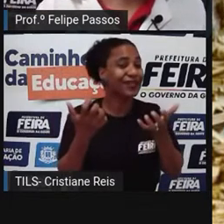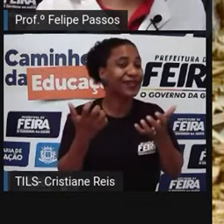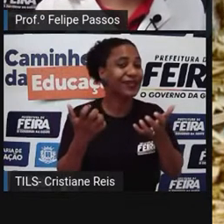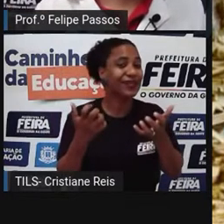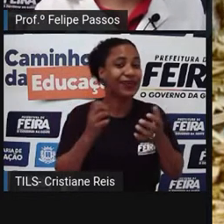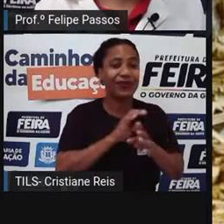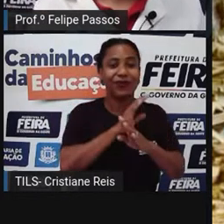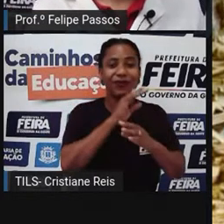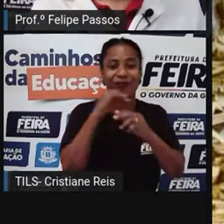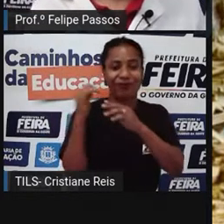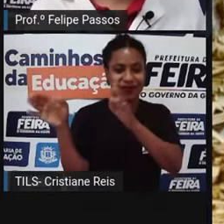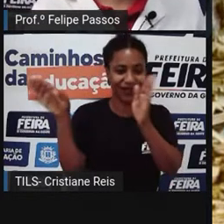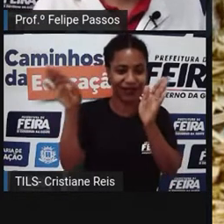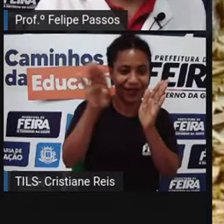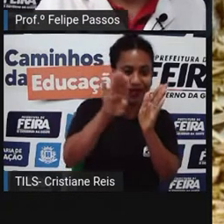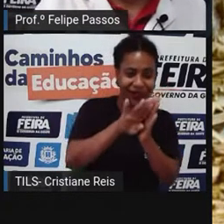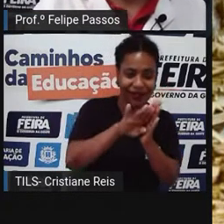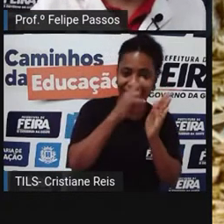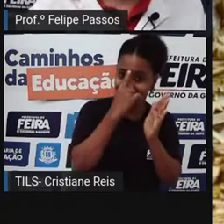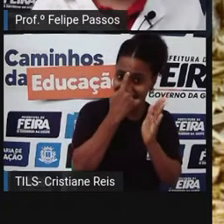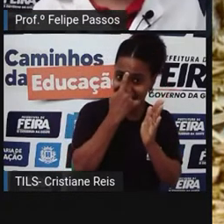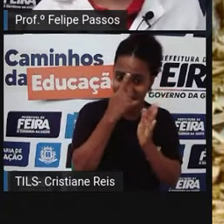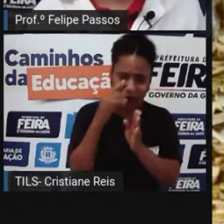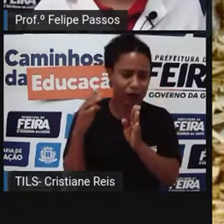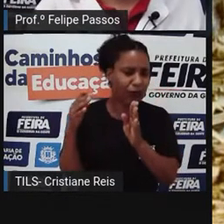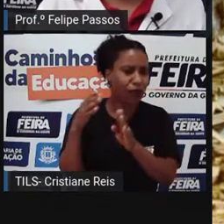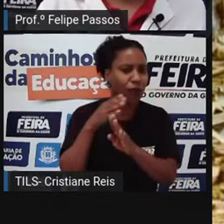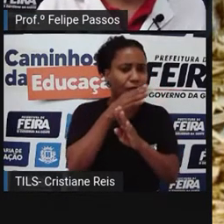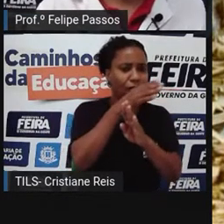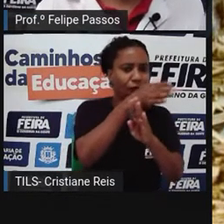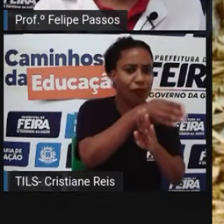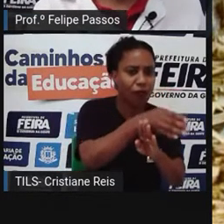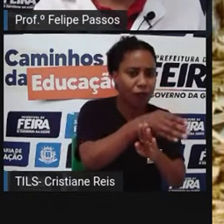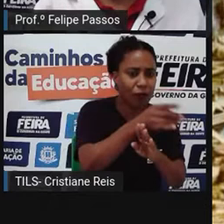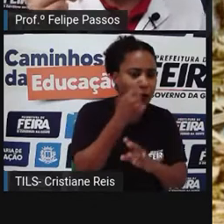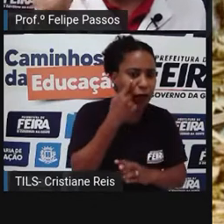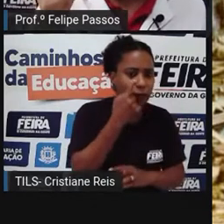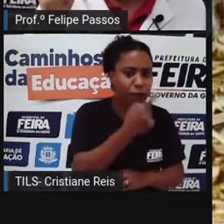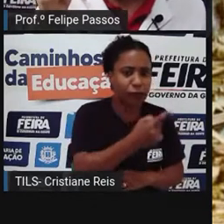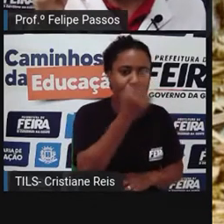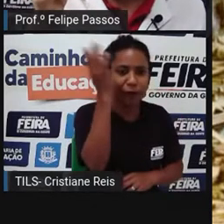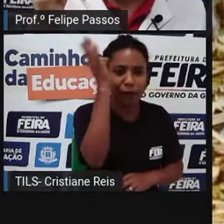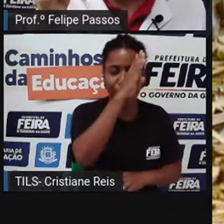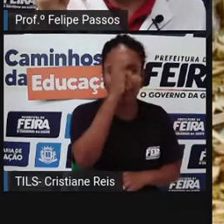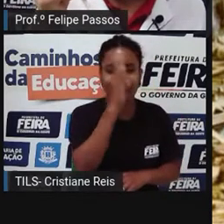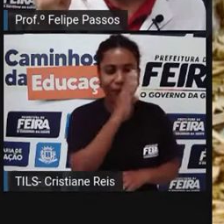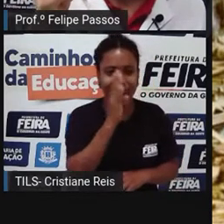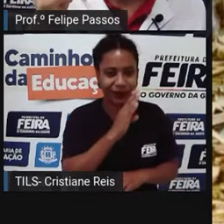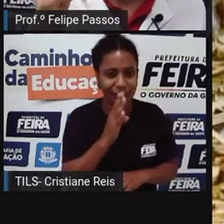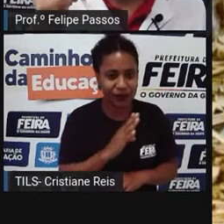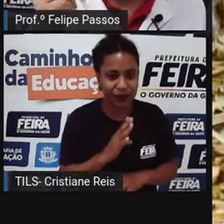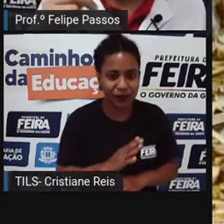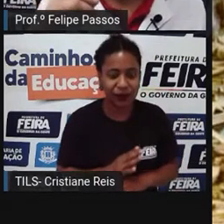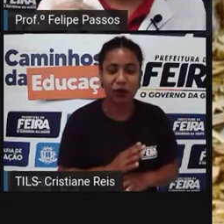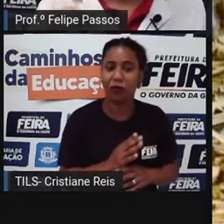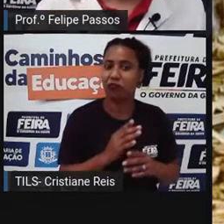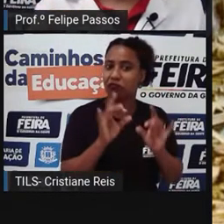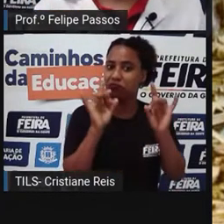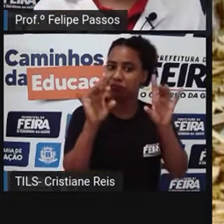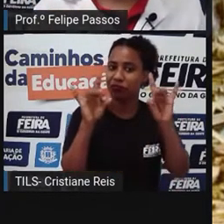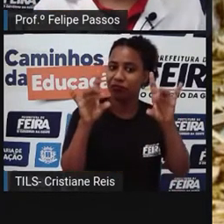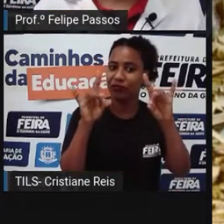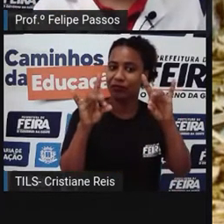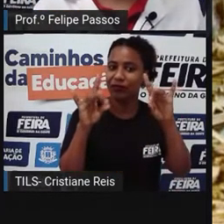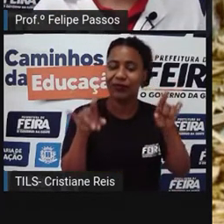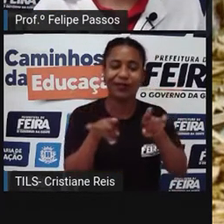no continente americano, descobriram um novo território com todo o seu potencial de exploração. Então, eles queriam, ó, dinheiro, né?